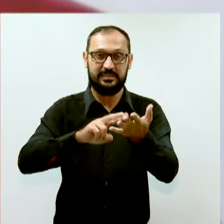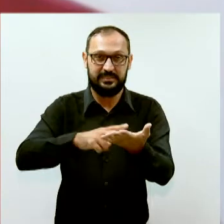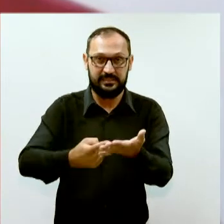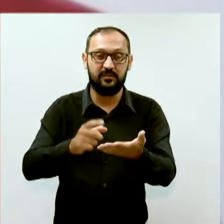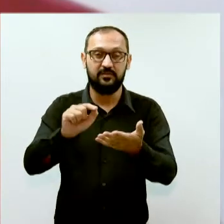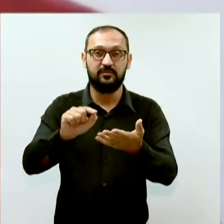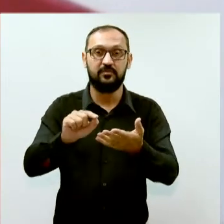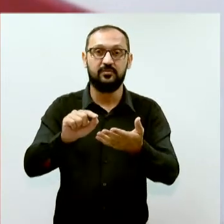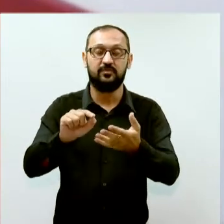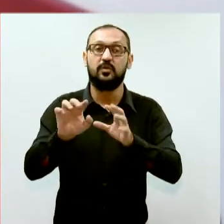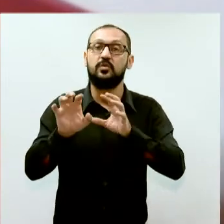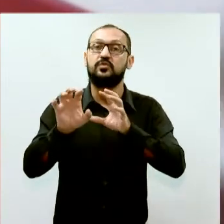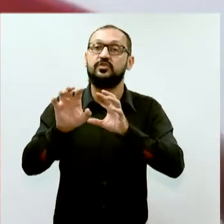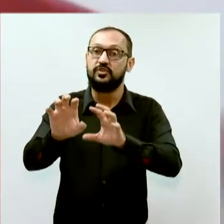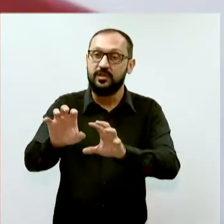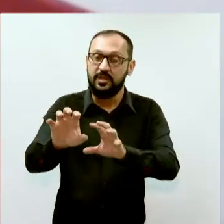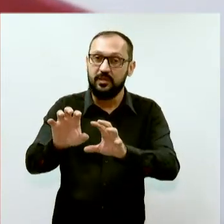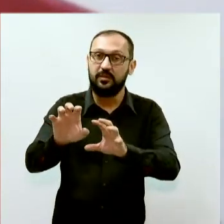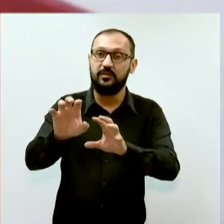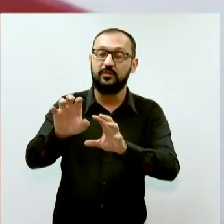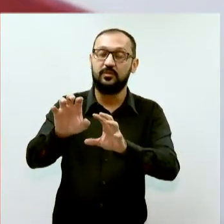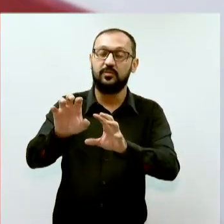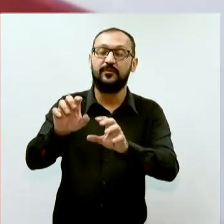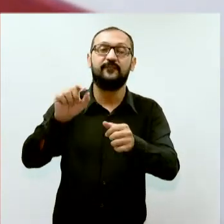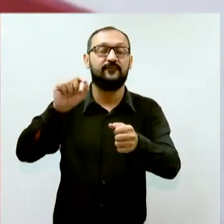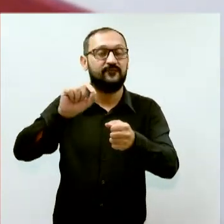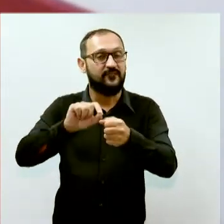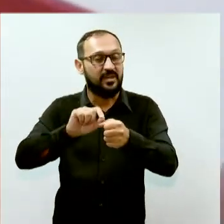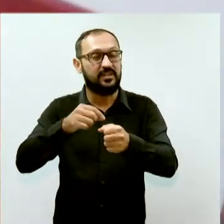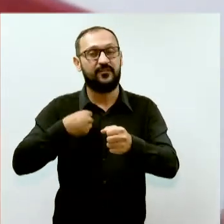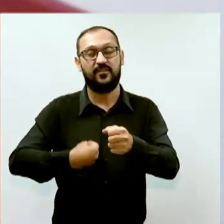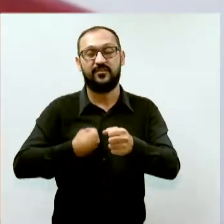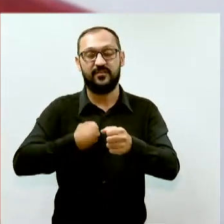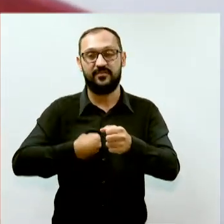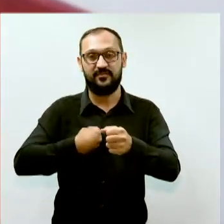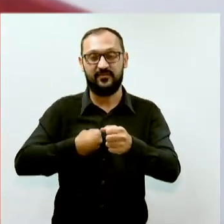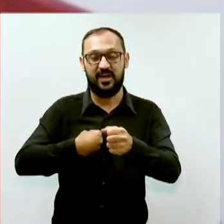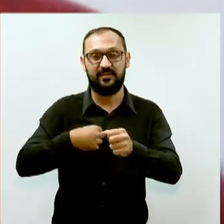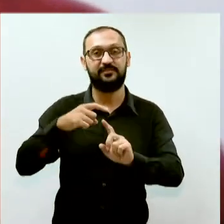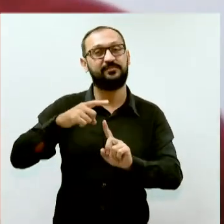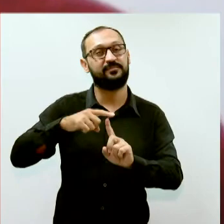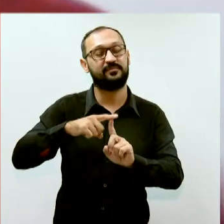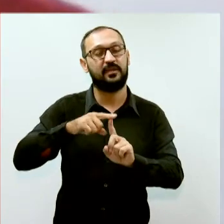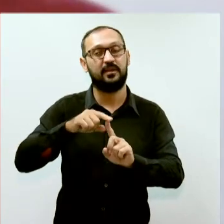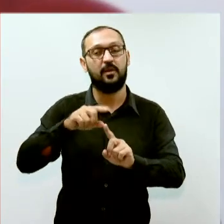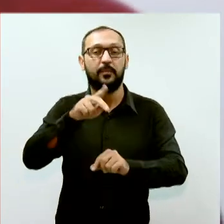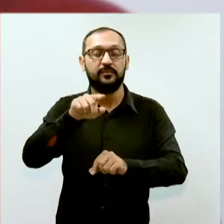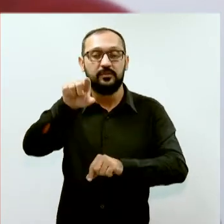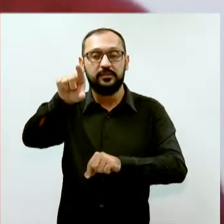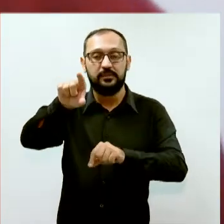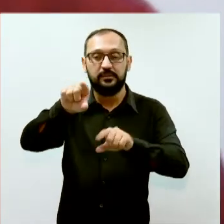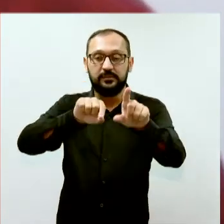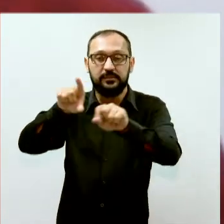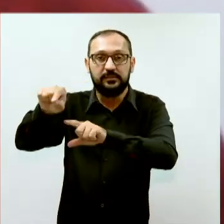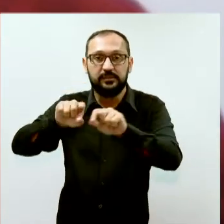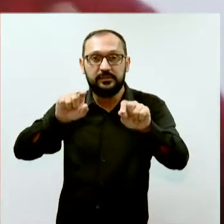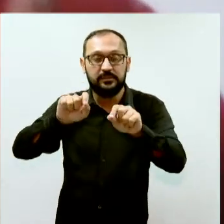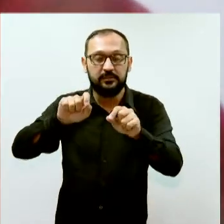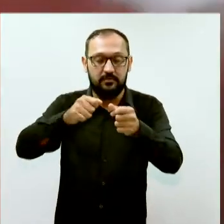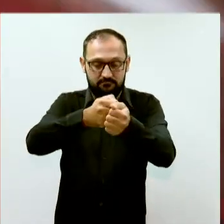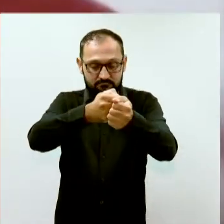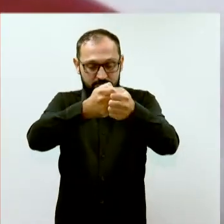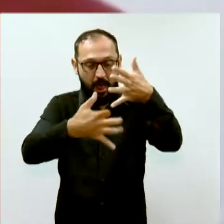literal seria jeito de ser e jeito de fazer terena, né? Então, os professores escolheram o que dentro